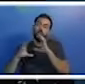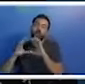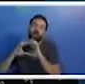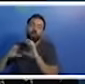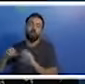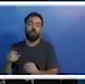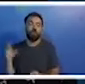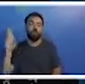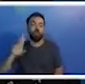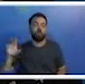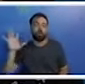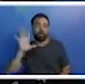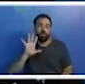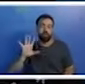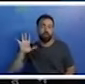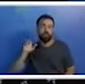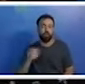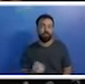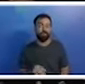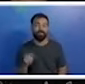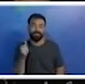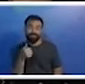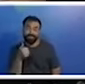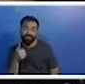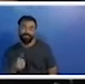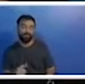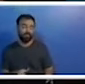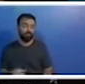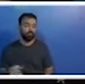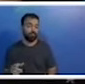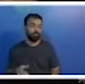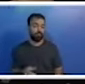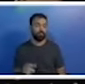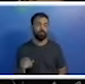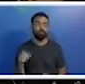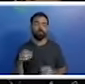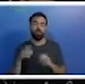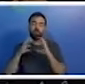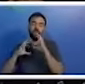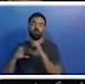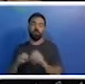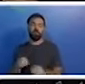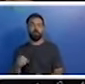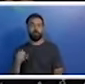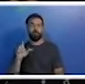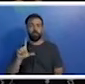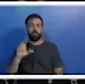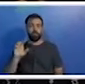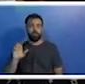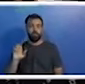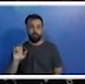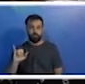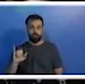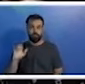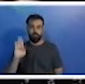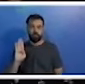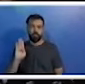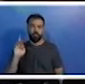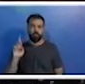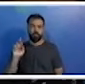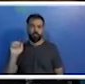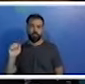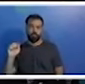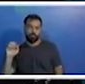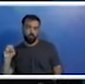conversando com as mãos é isso isso mesmo elas estão conversando em libras na língua os